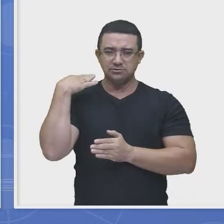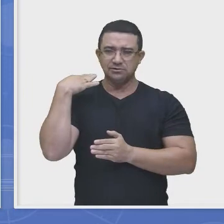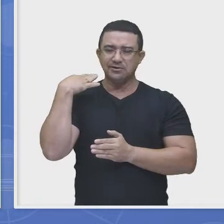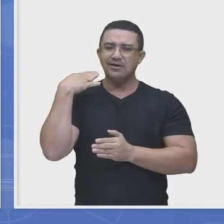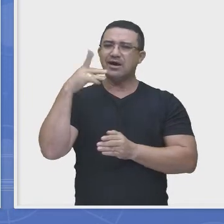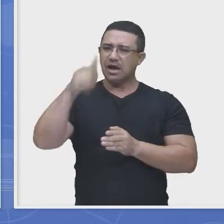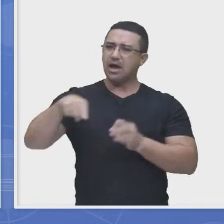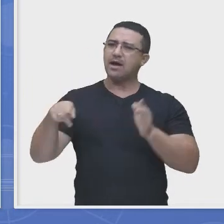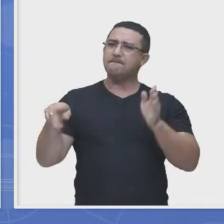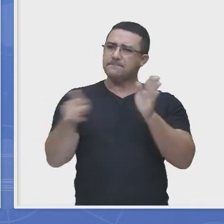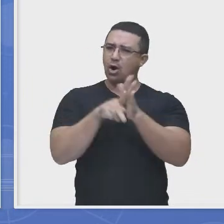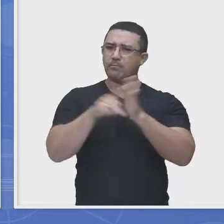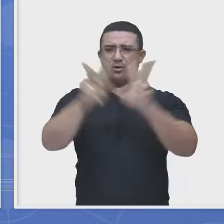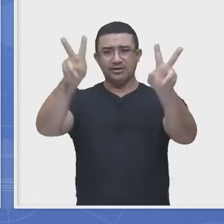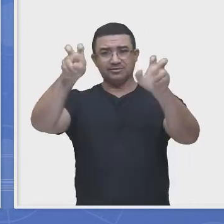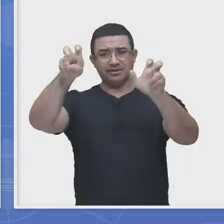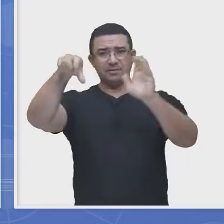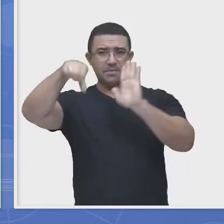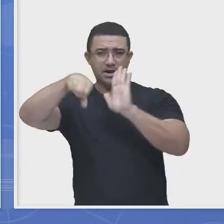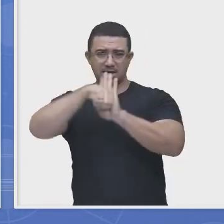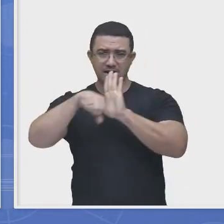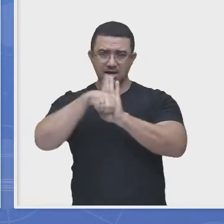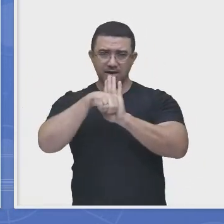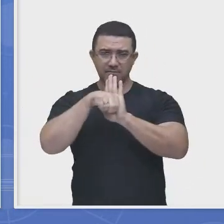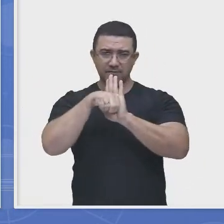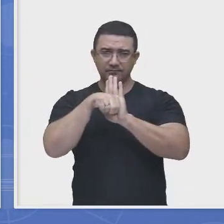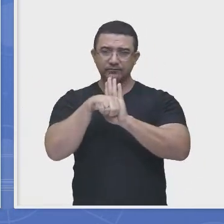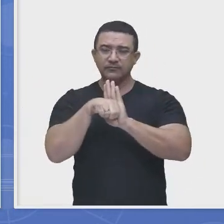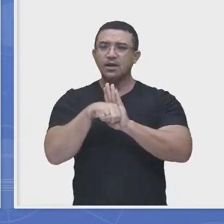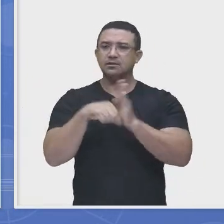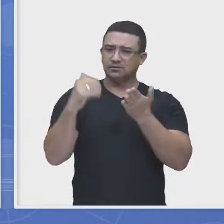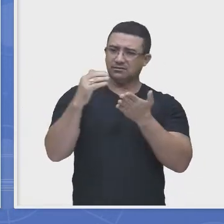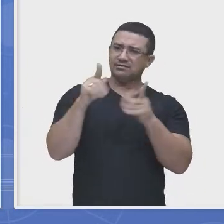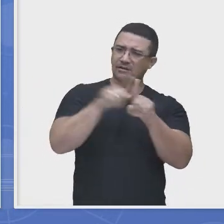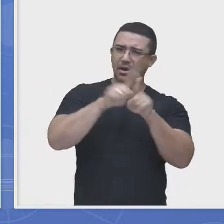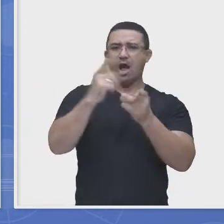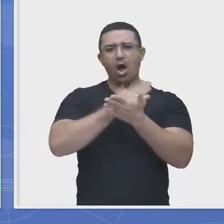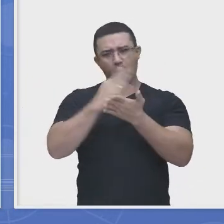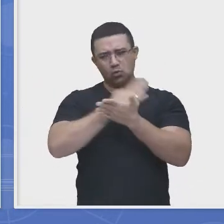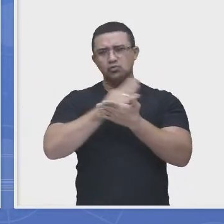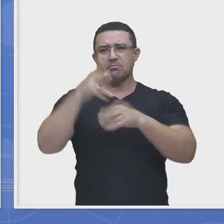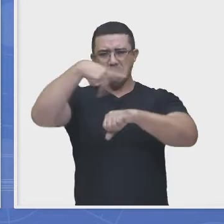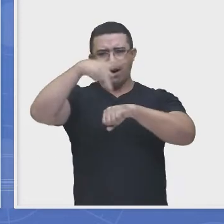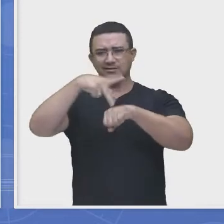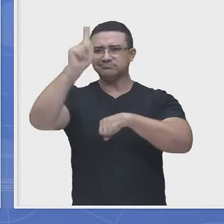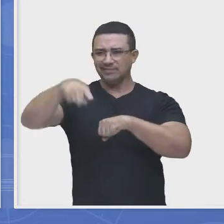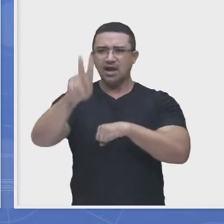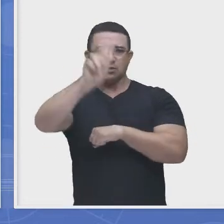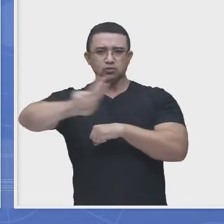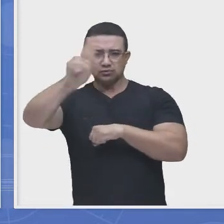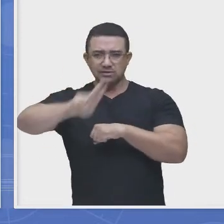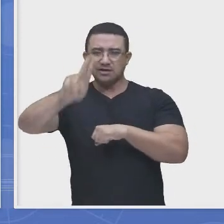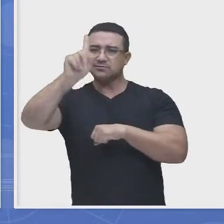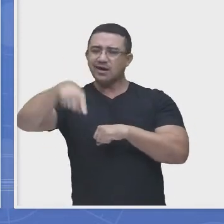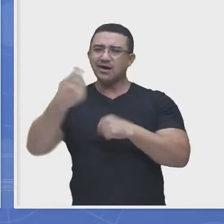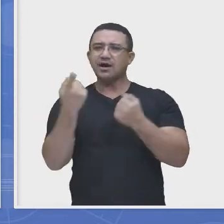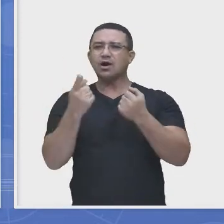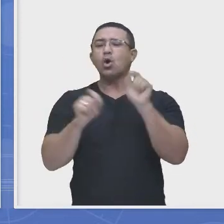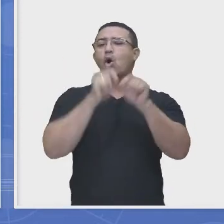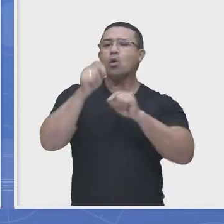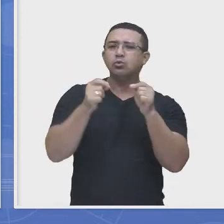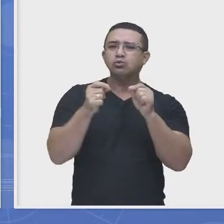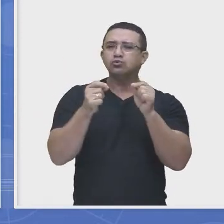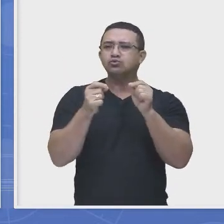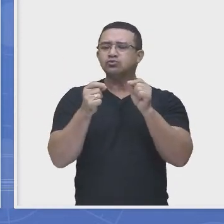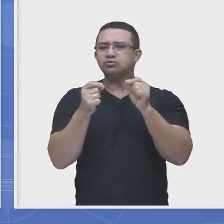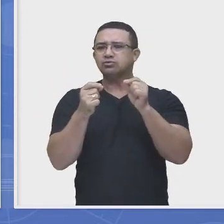criminal. Então a pena de morte é utilizada como, em alguns países, certo? Como uma ferramenta, como um